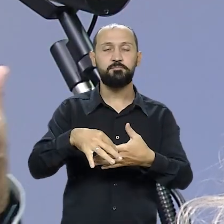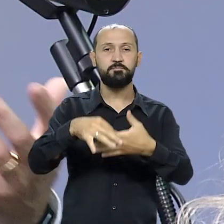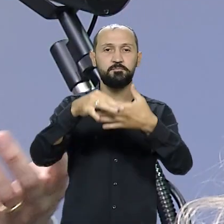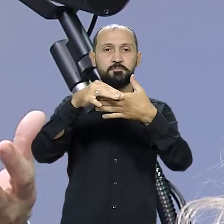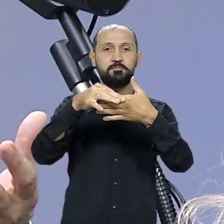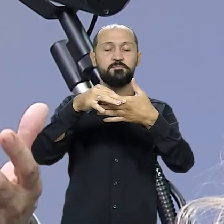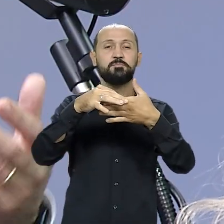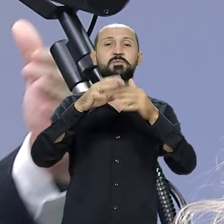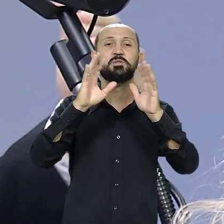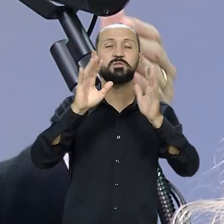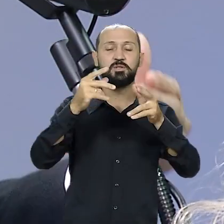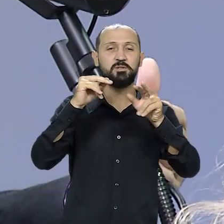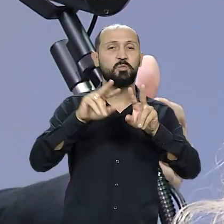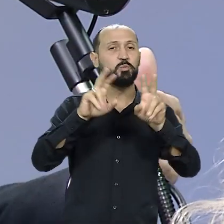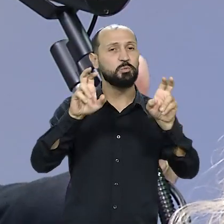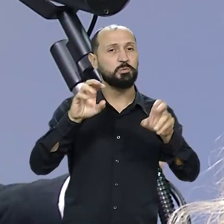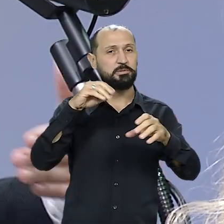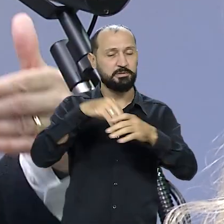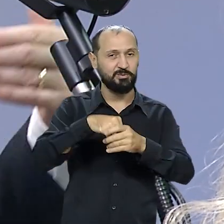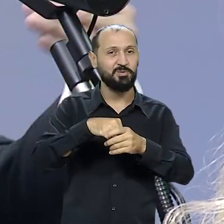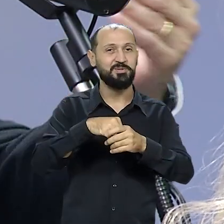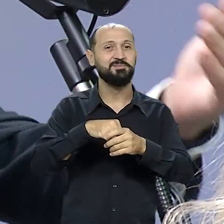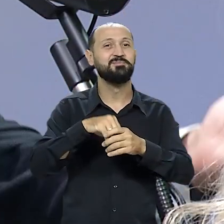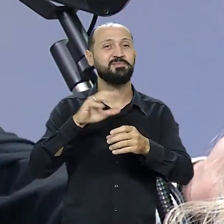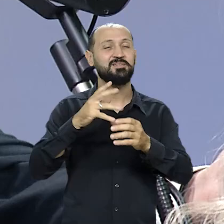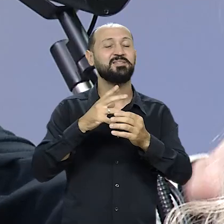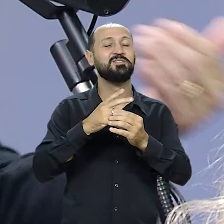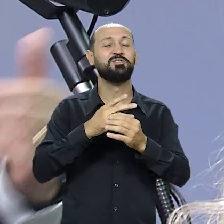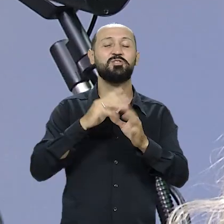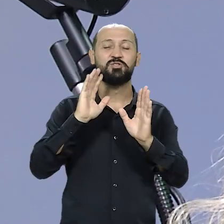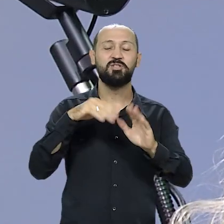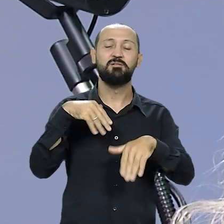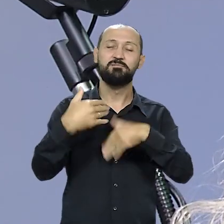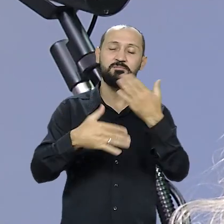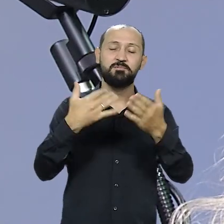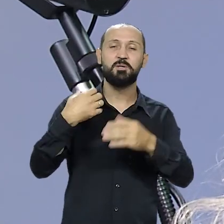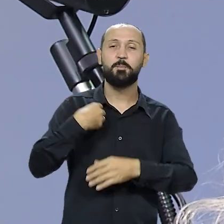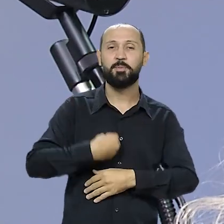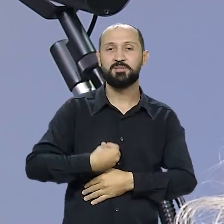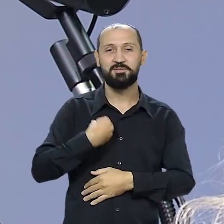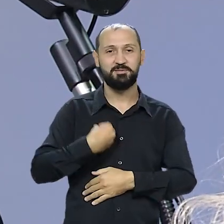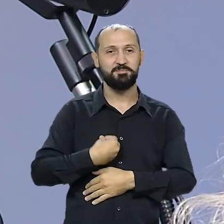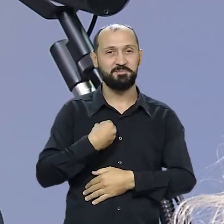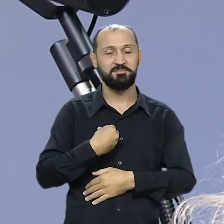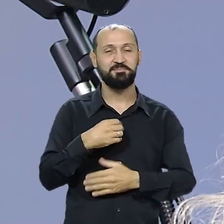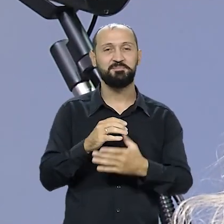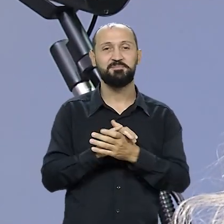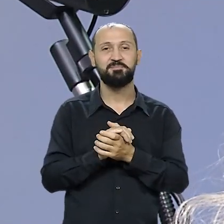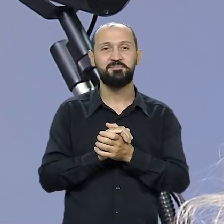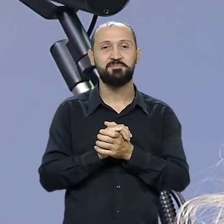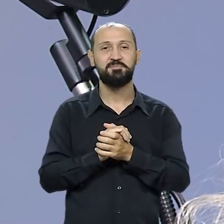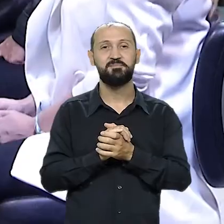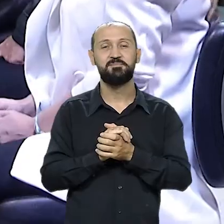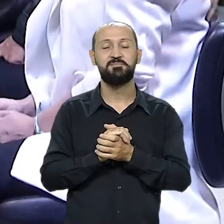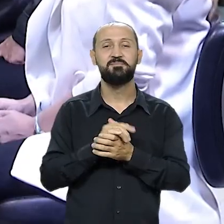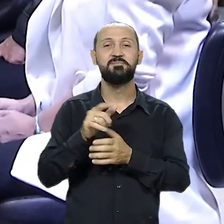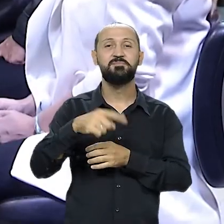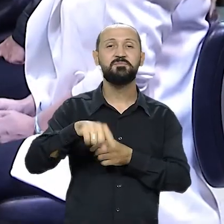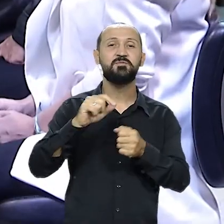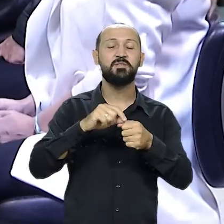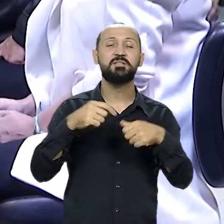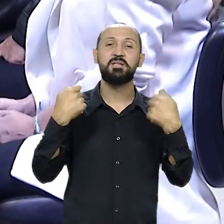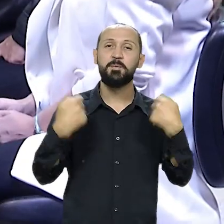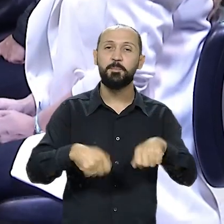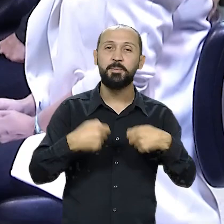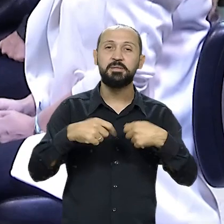já estão no setor e já estão mais avançadas que participam. E aquele produtor que